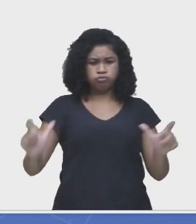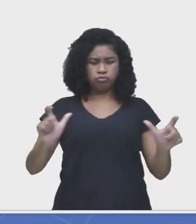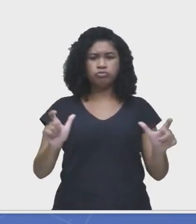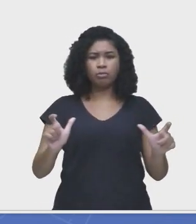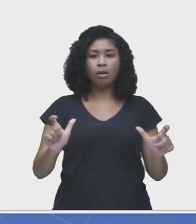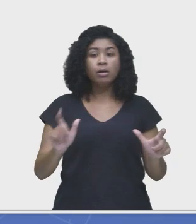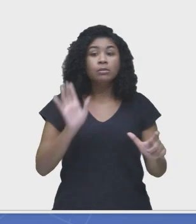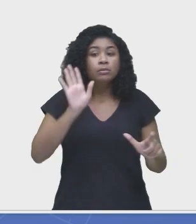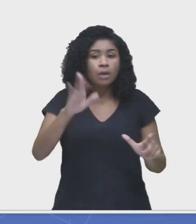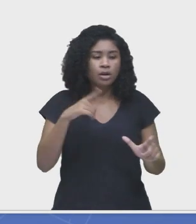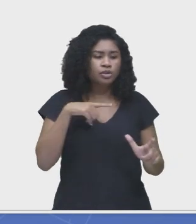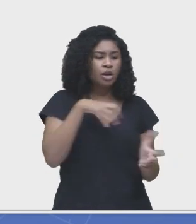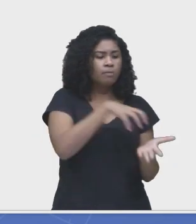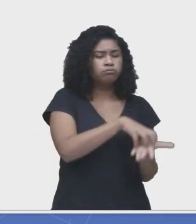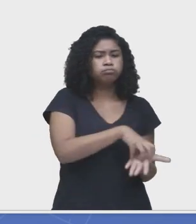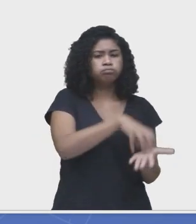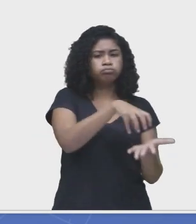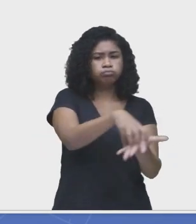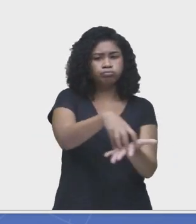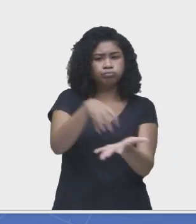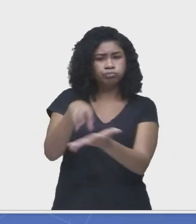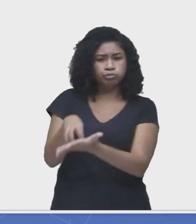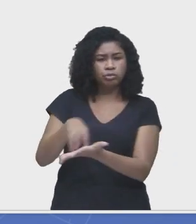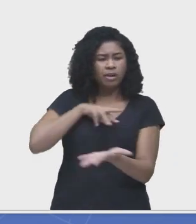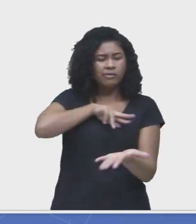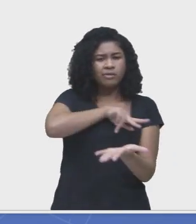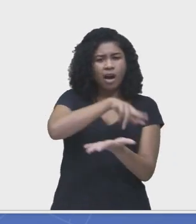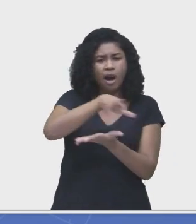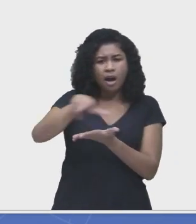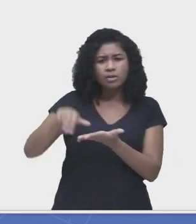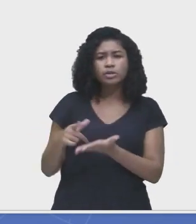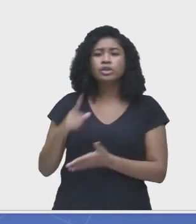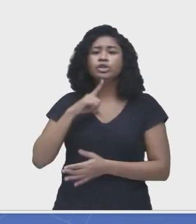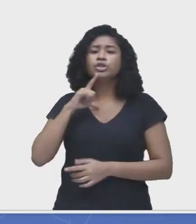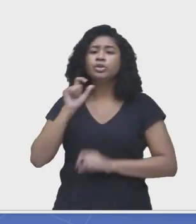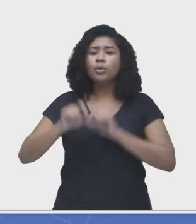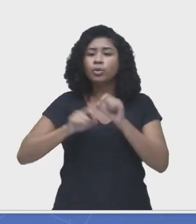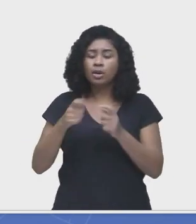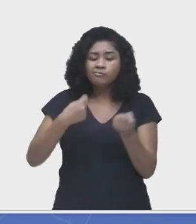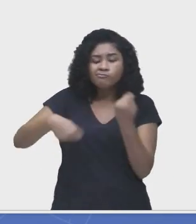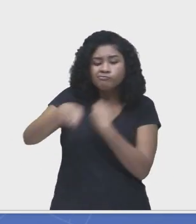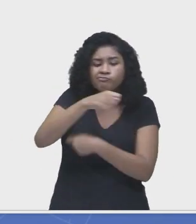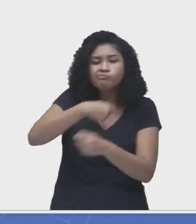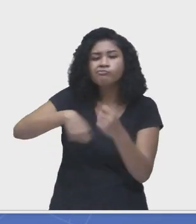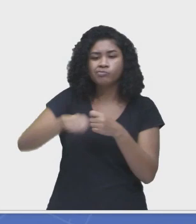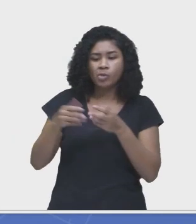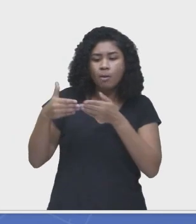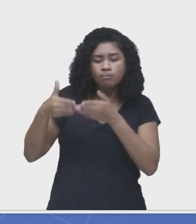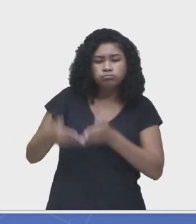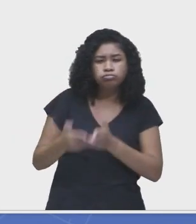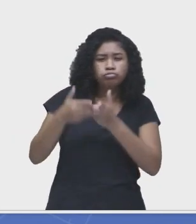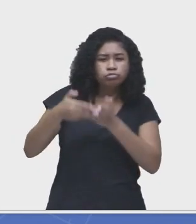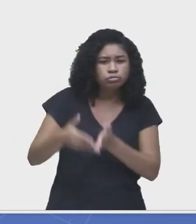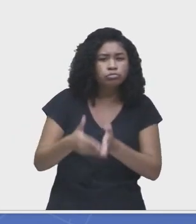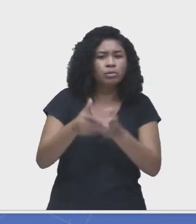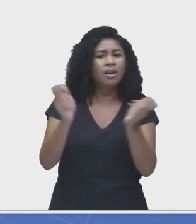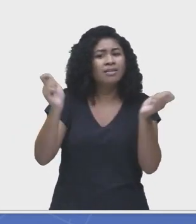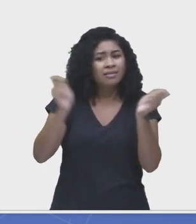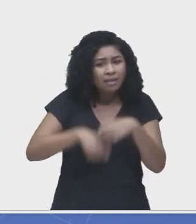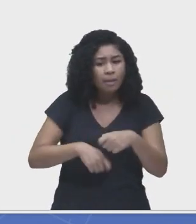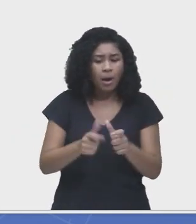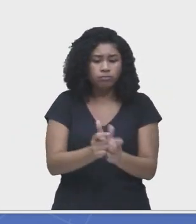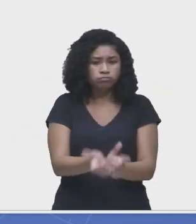ali em cidades-estados e viram no comércio ultramarino a sua potencialidade, que